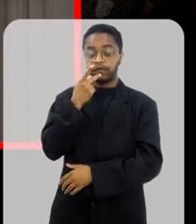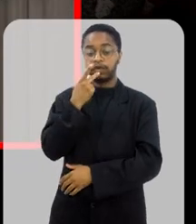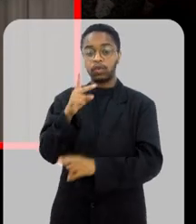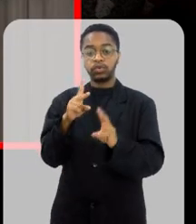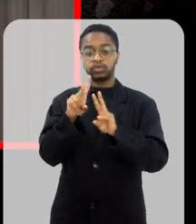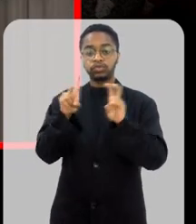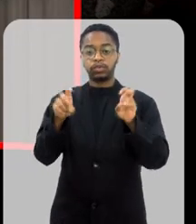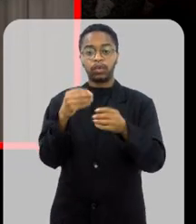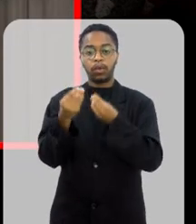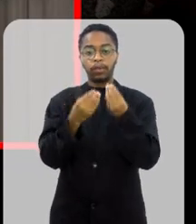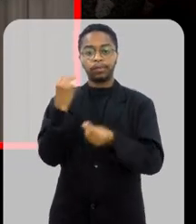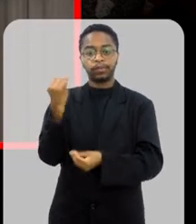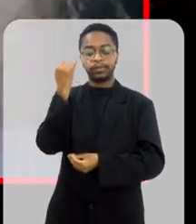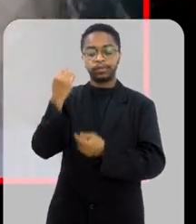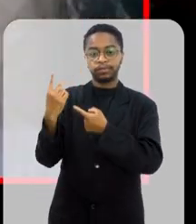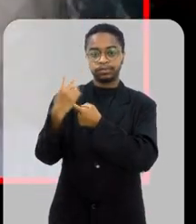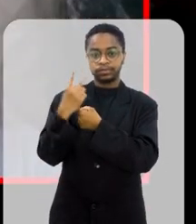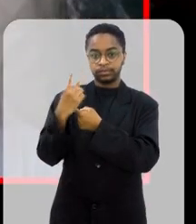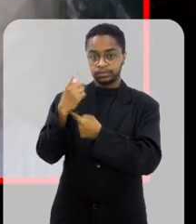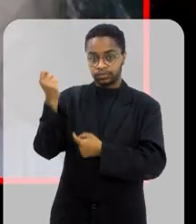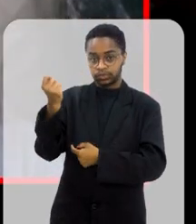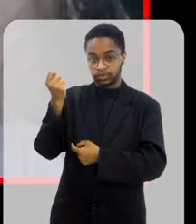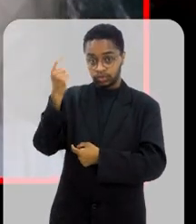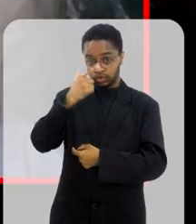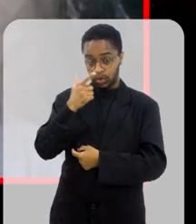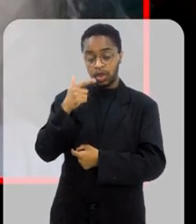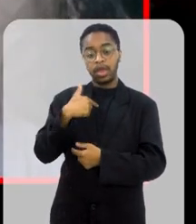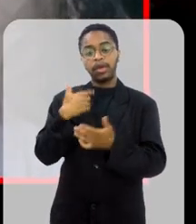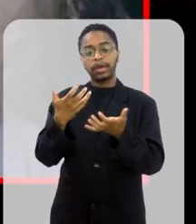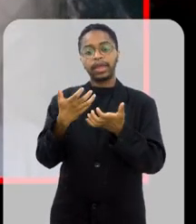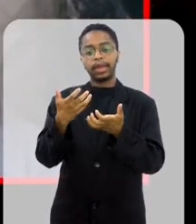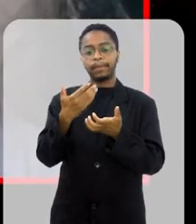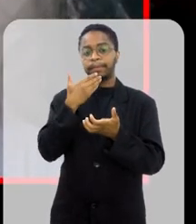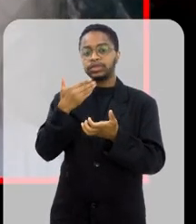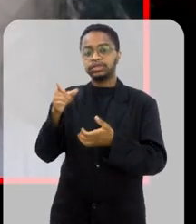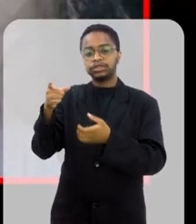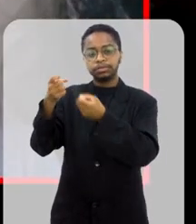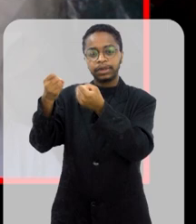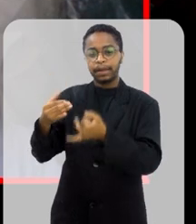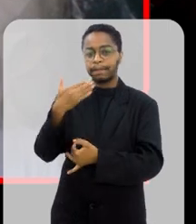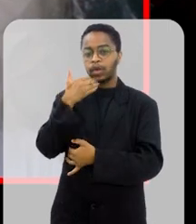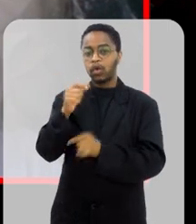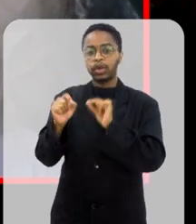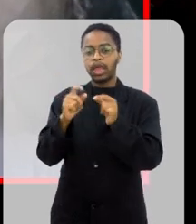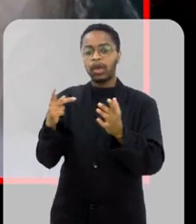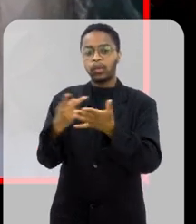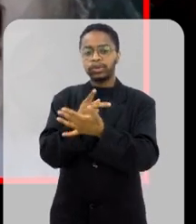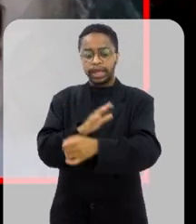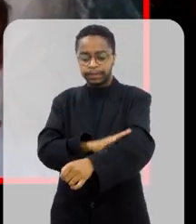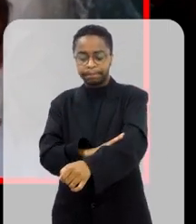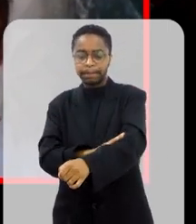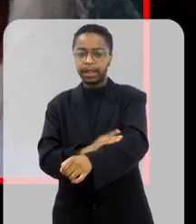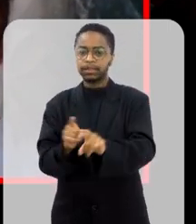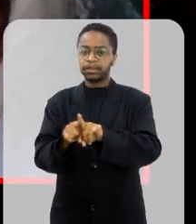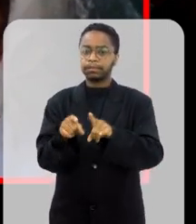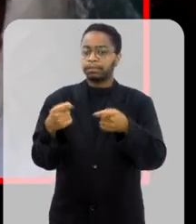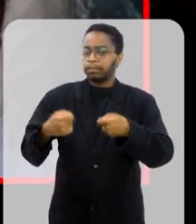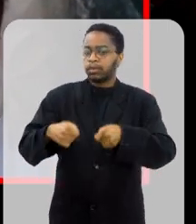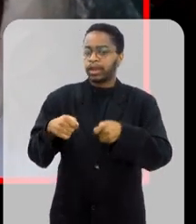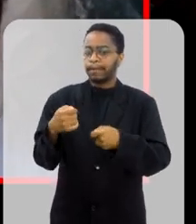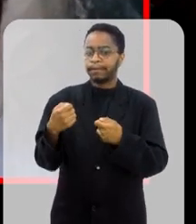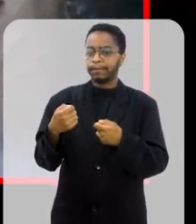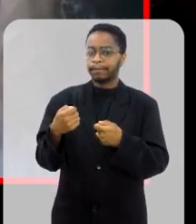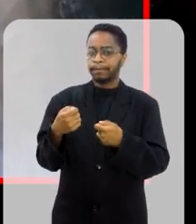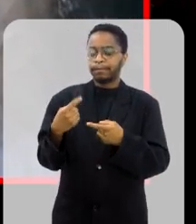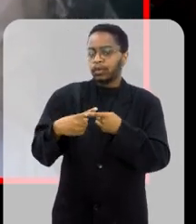da importância do protetor solar. Queria que o senhor explicasse, detalhasse melhor o que, que acontece com a pele da pessoa e por que a necessidade